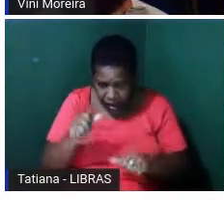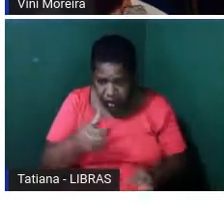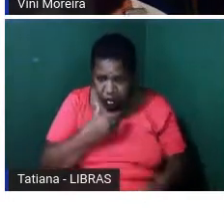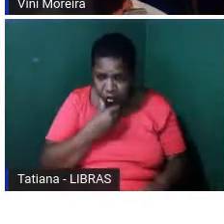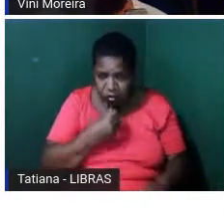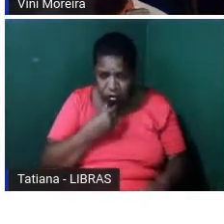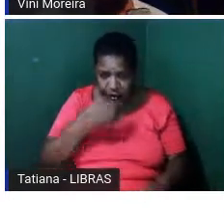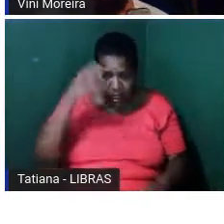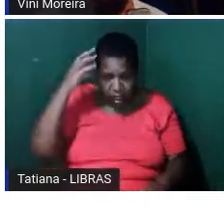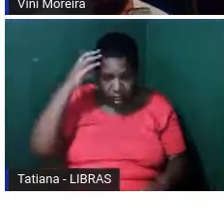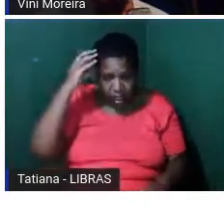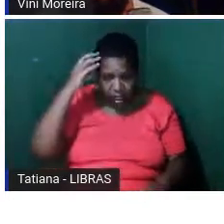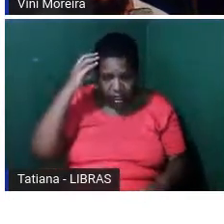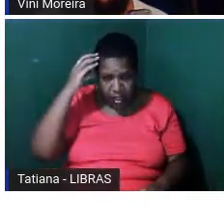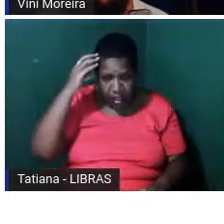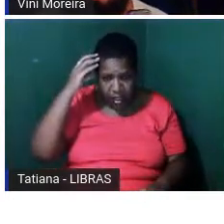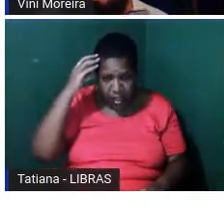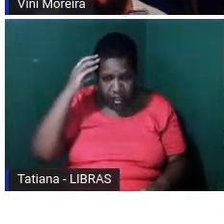rapaz aqui